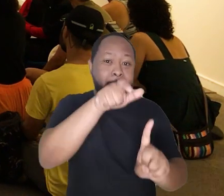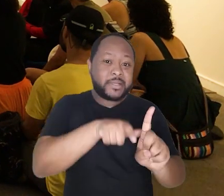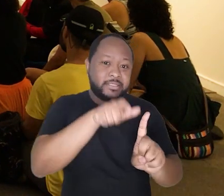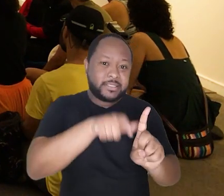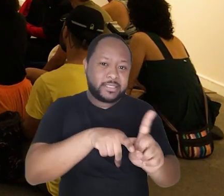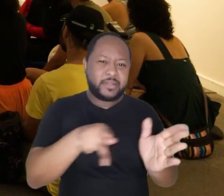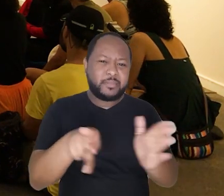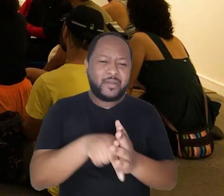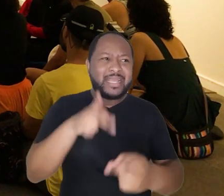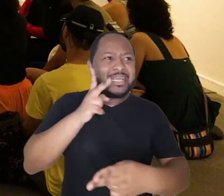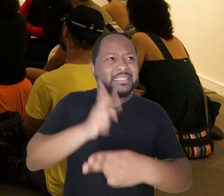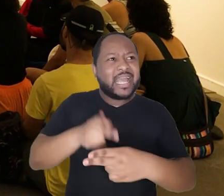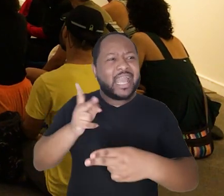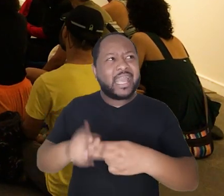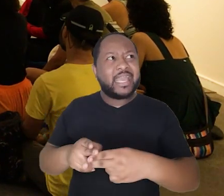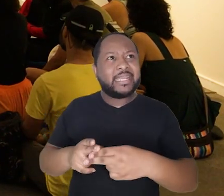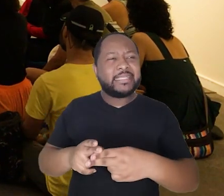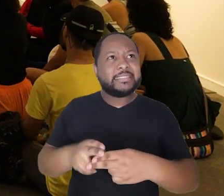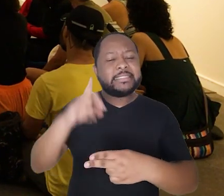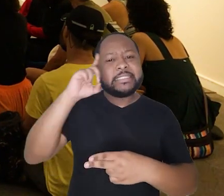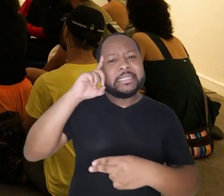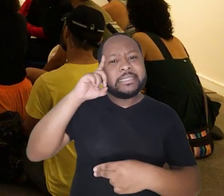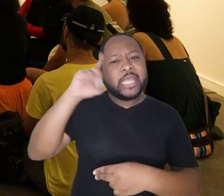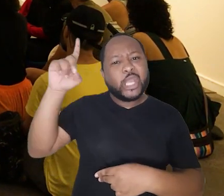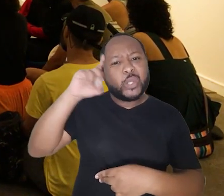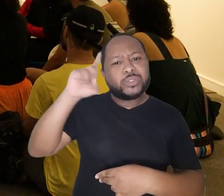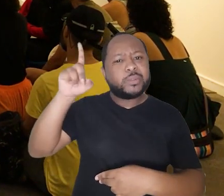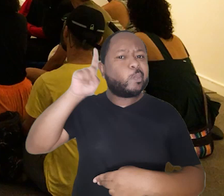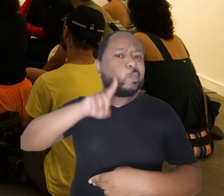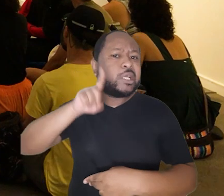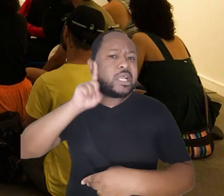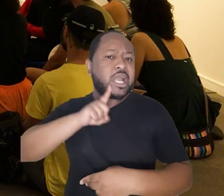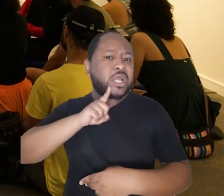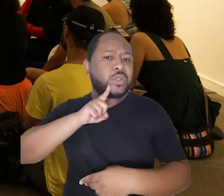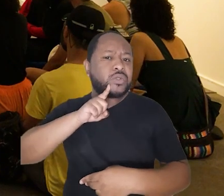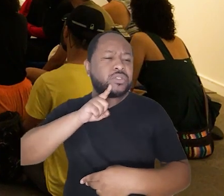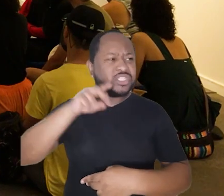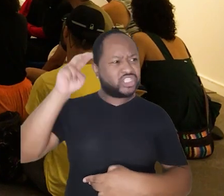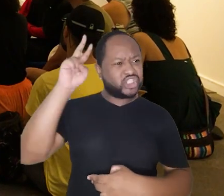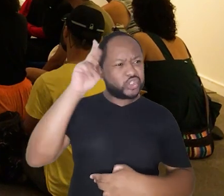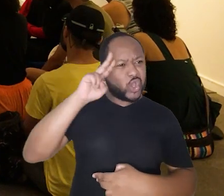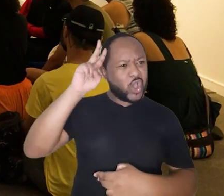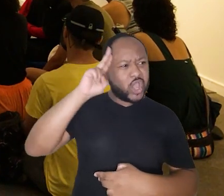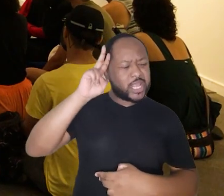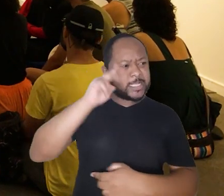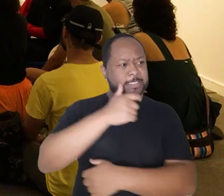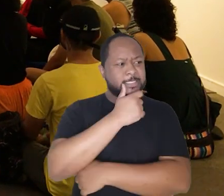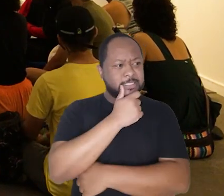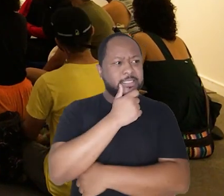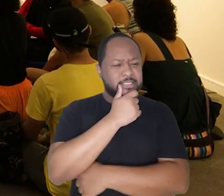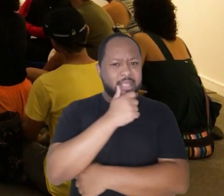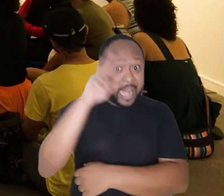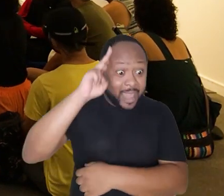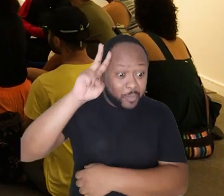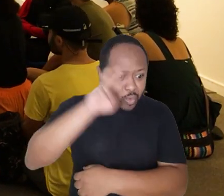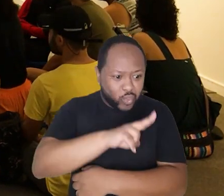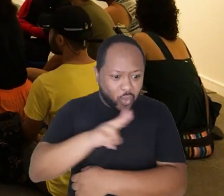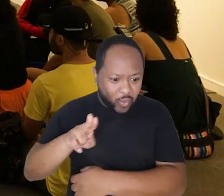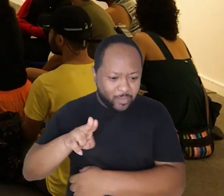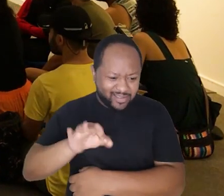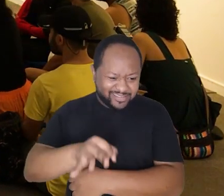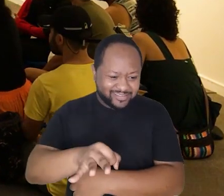que dos deuses americanos. Histórias que tem, você lembrou por aí?